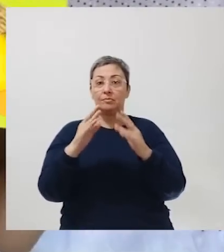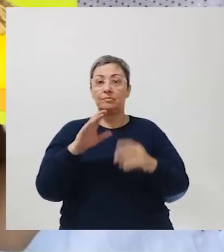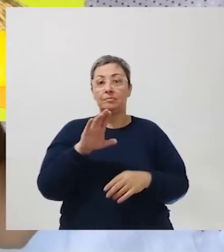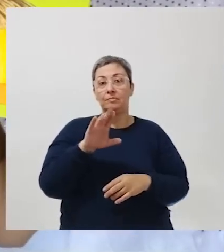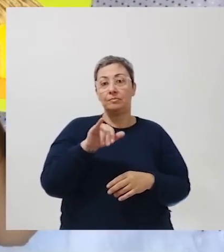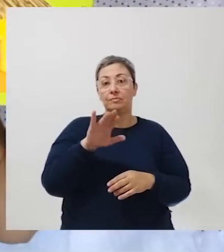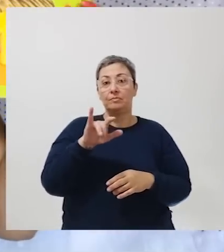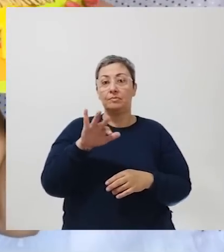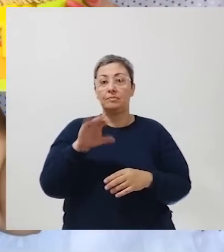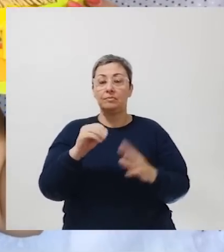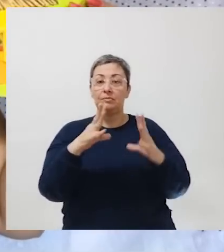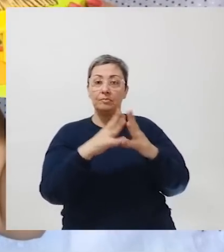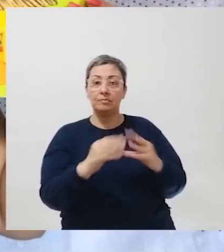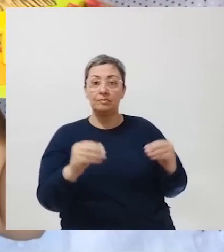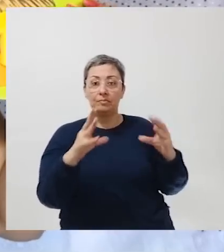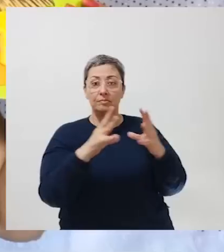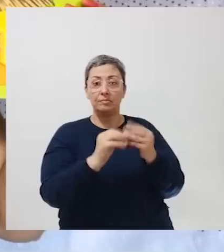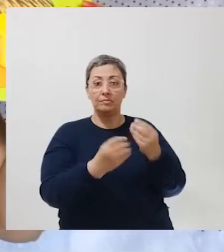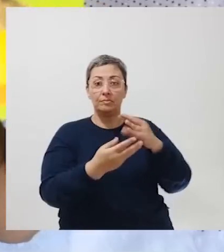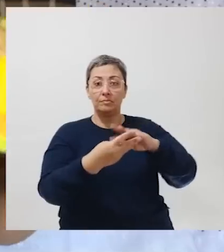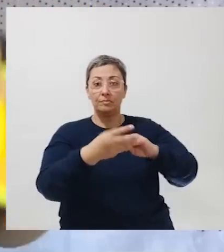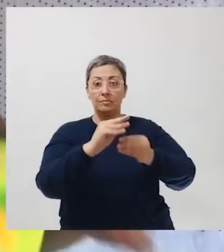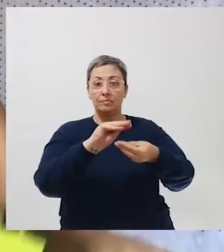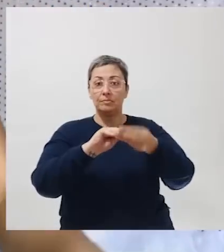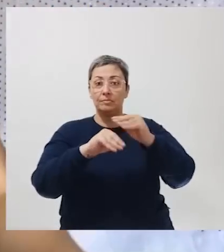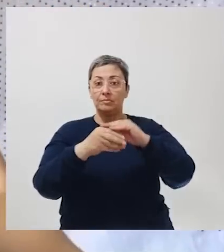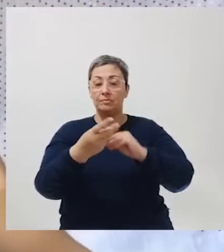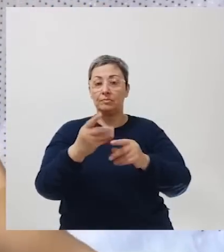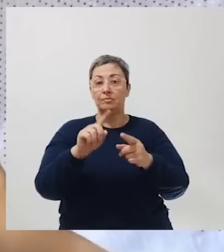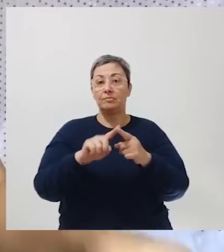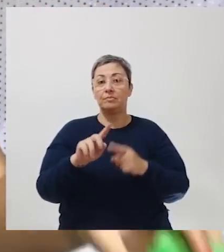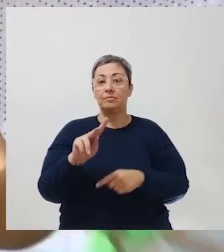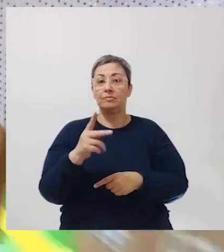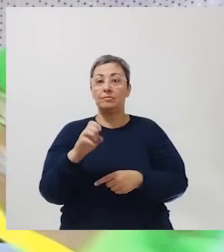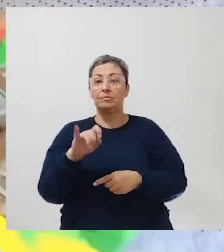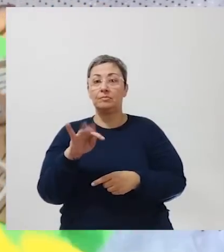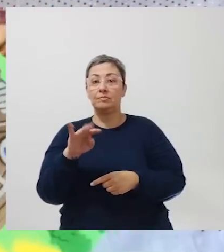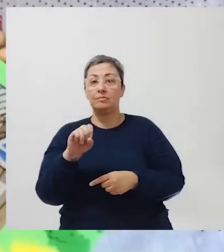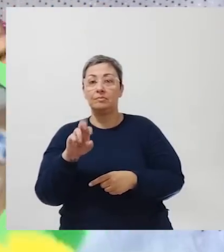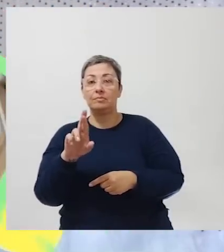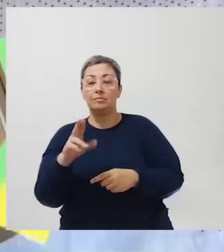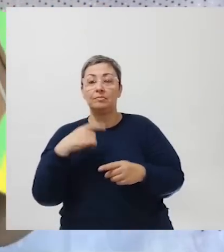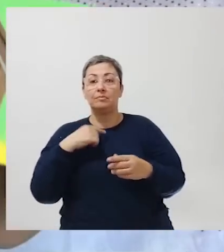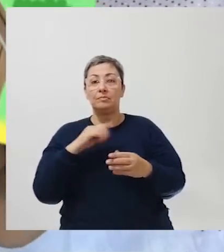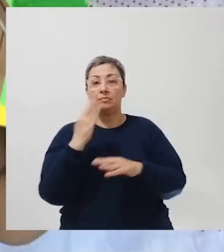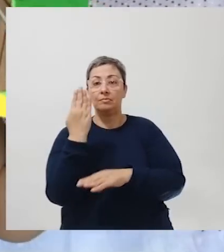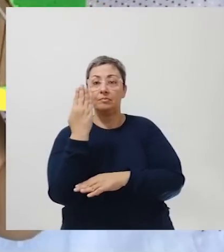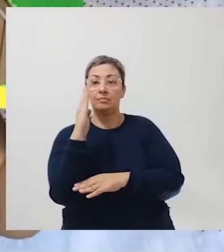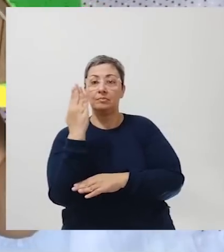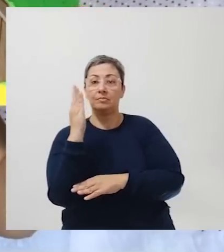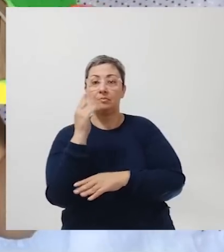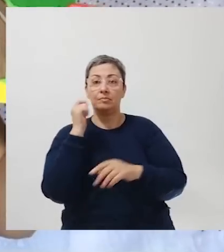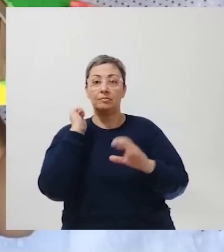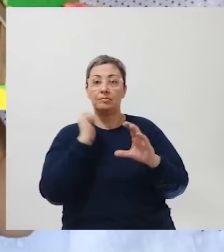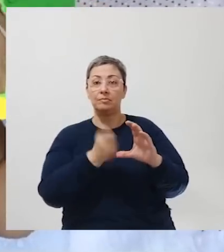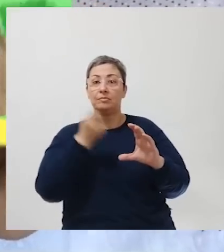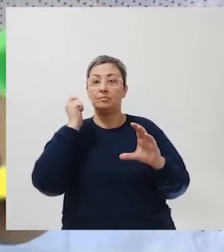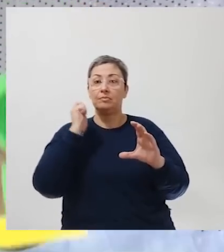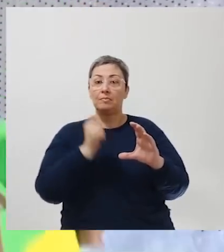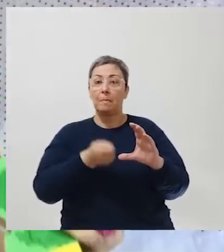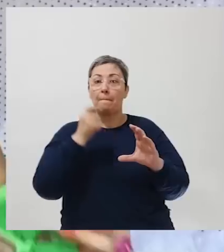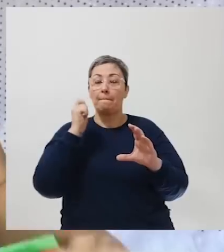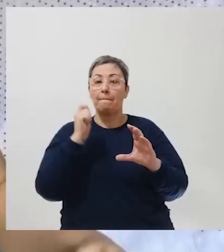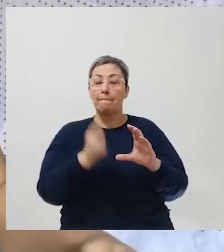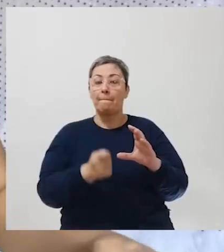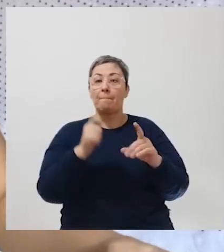de palhas entrelaçou. Heitor madeiras e